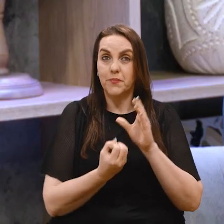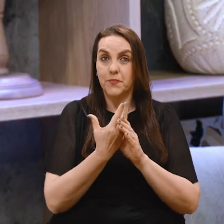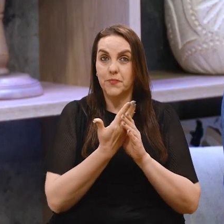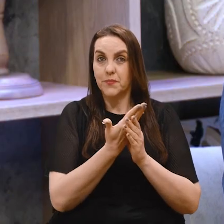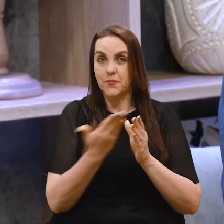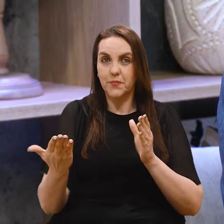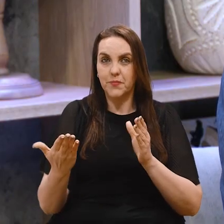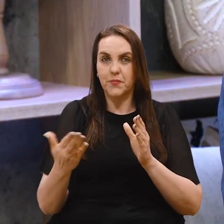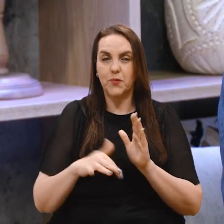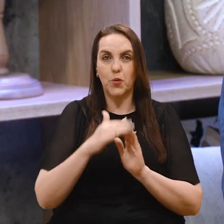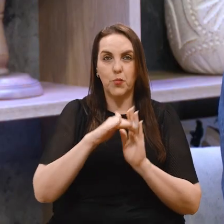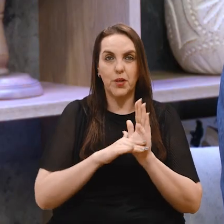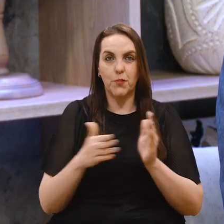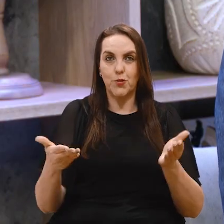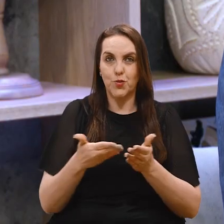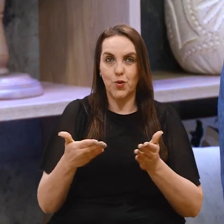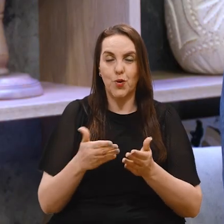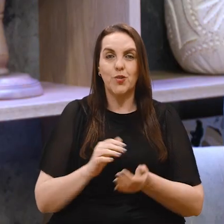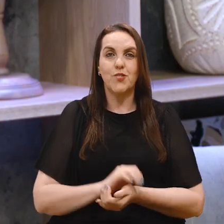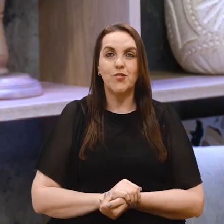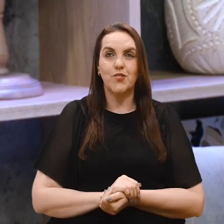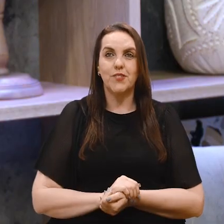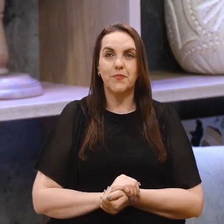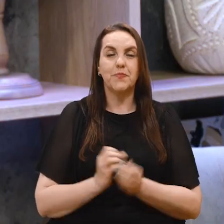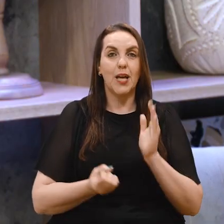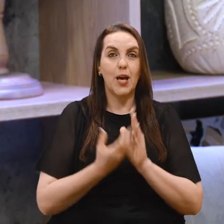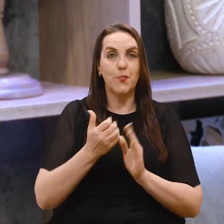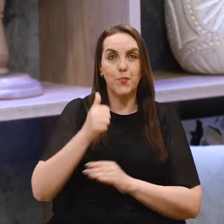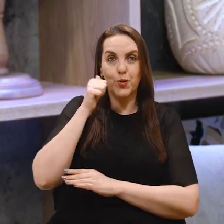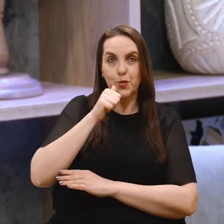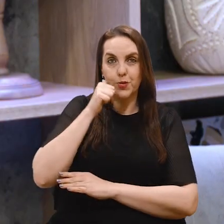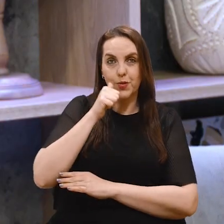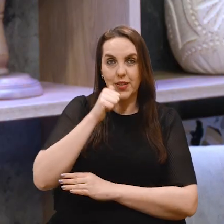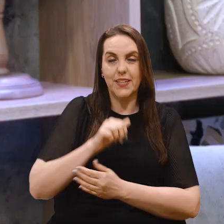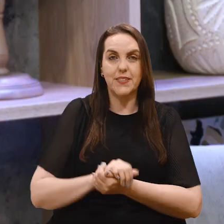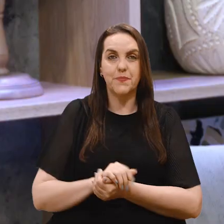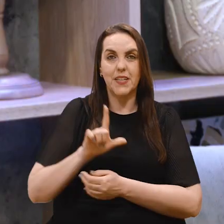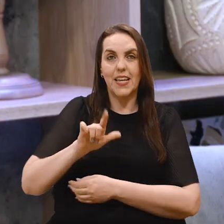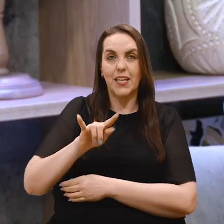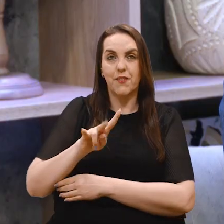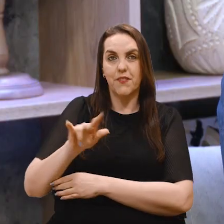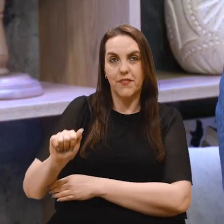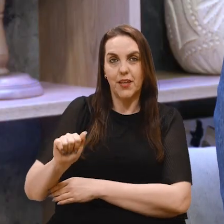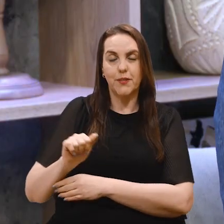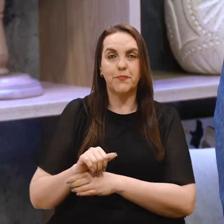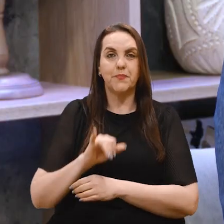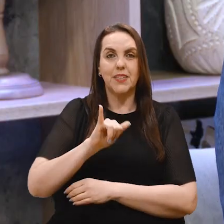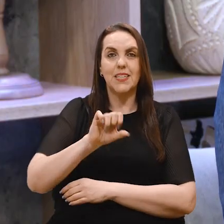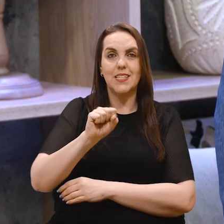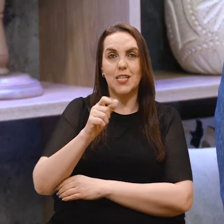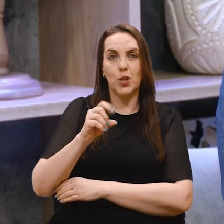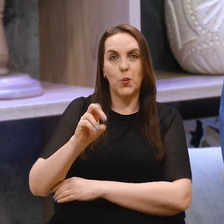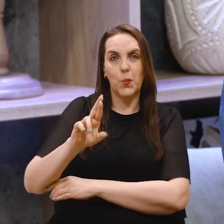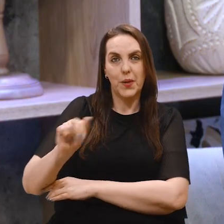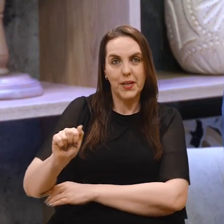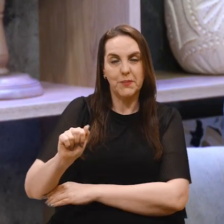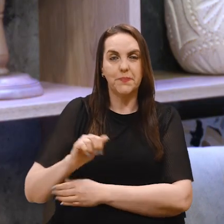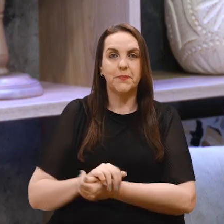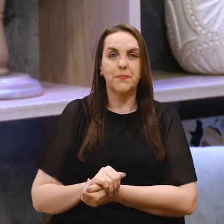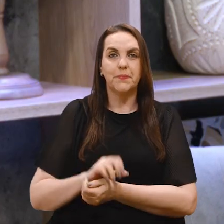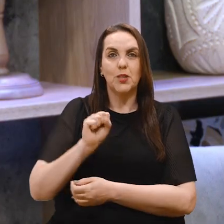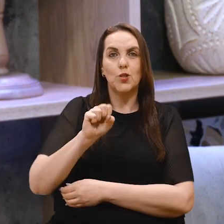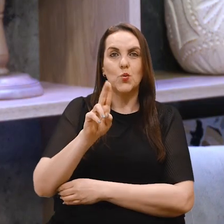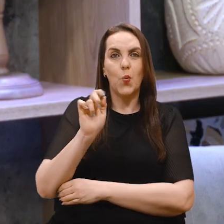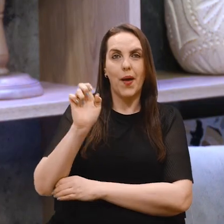do programa de hoje, ou melhor, nossas produtoras, Lívia Borges, Isadora Lopes e